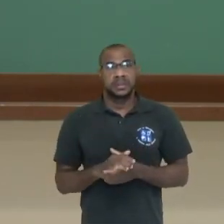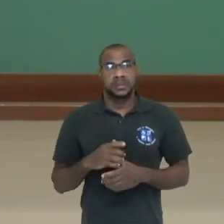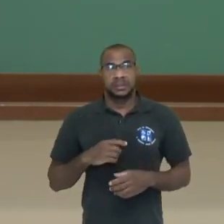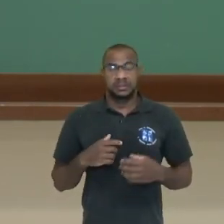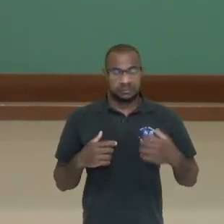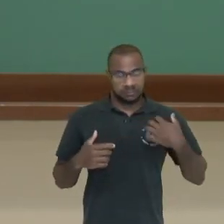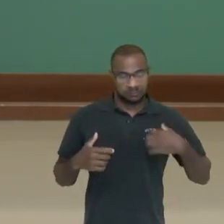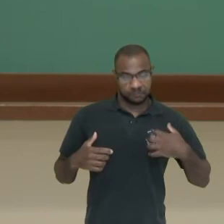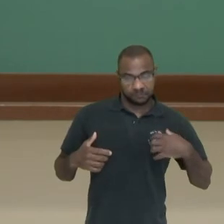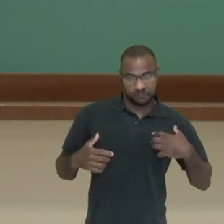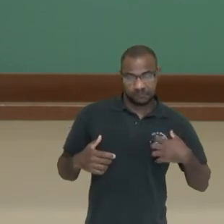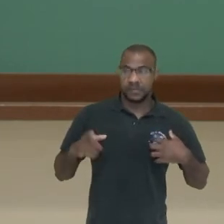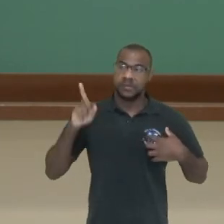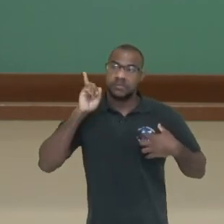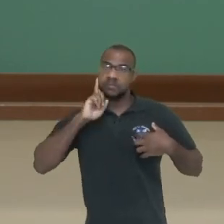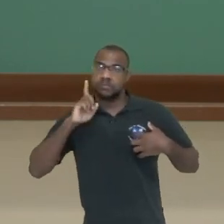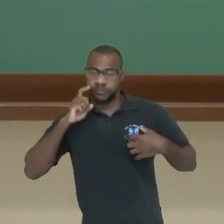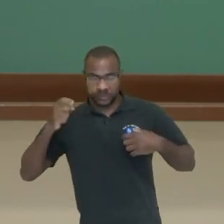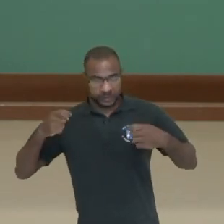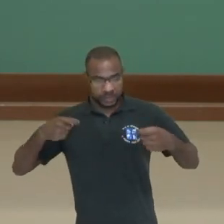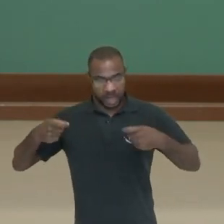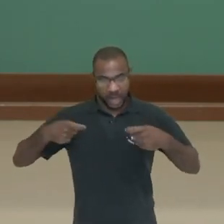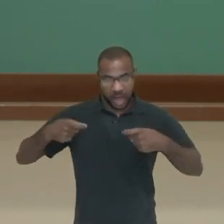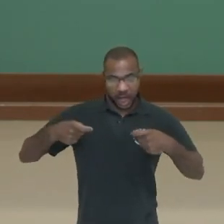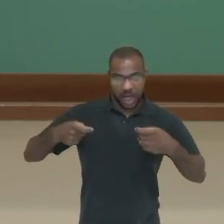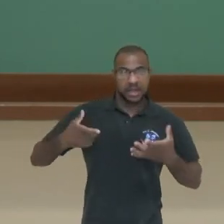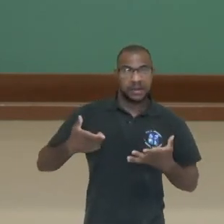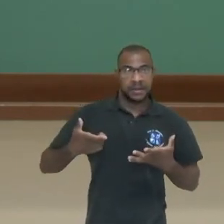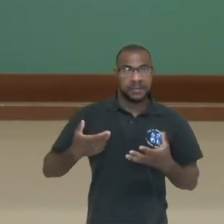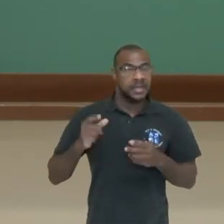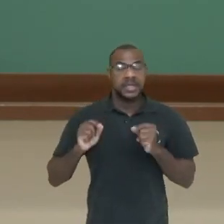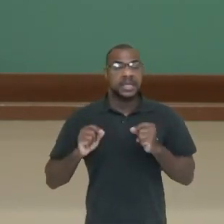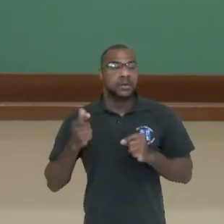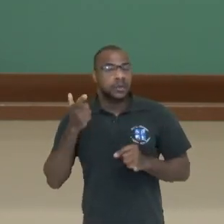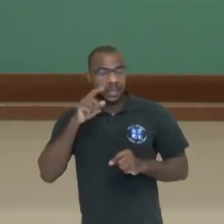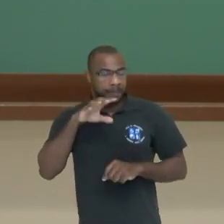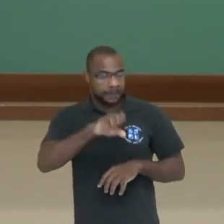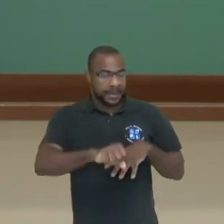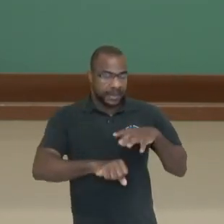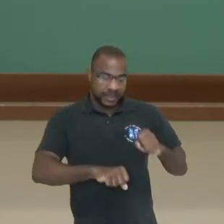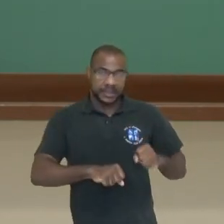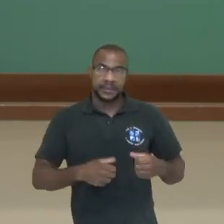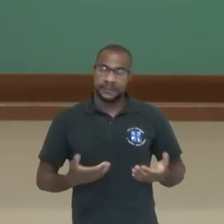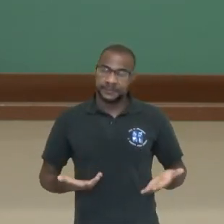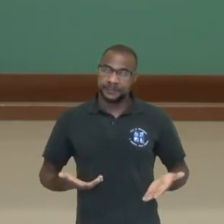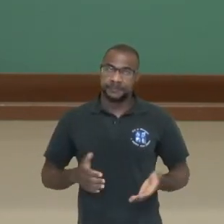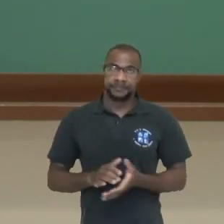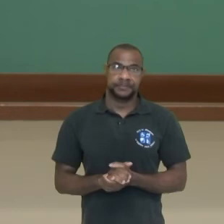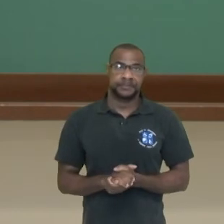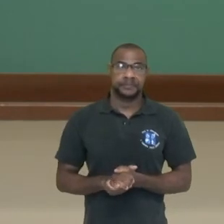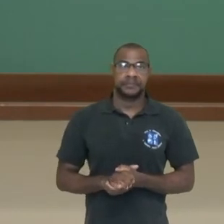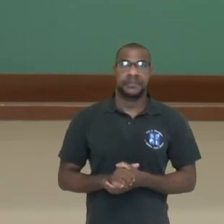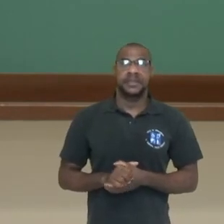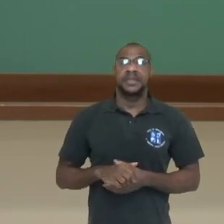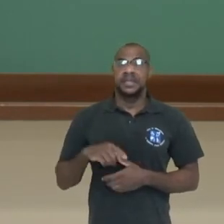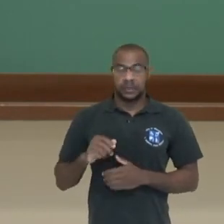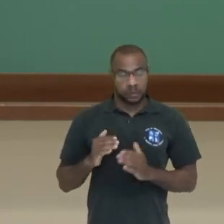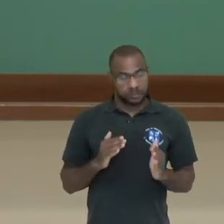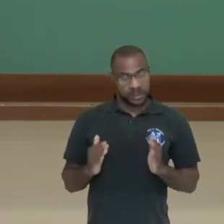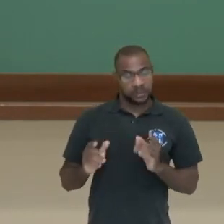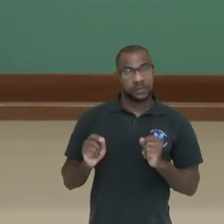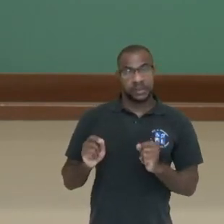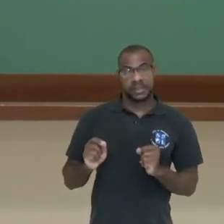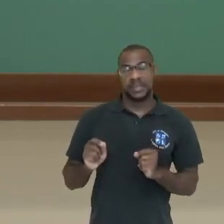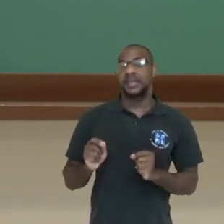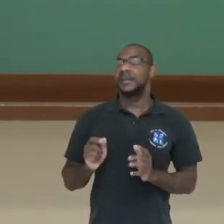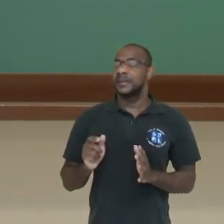entre a Argentina e a Inglaterra para aí desagradar mesmo a popularidade do regime militar. Afinal de contas, eles invadem